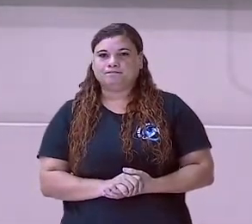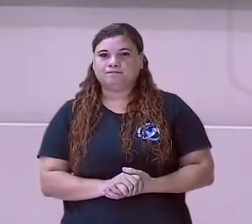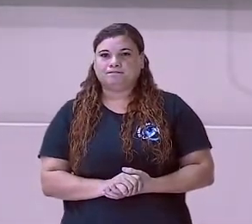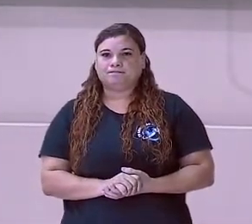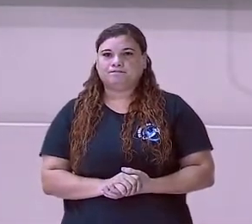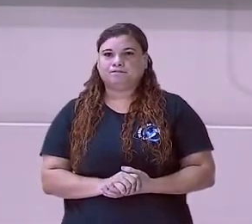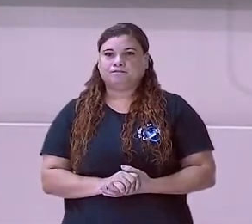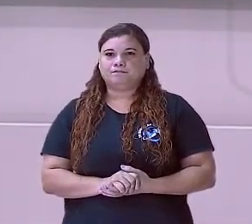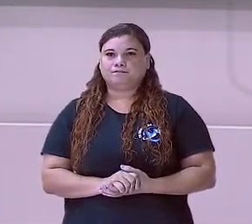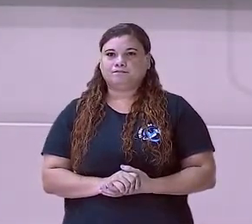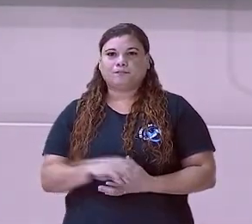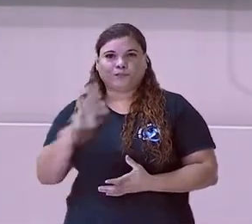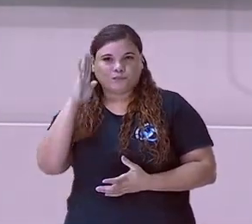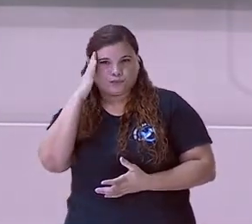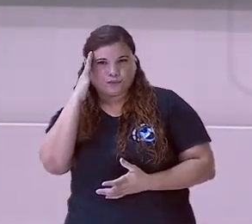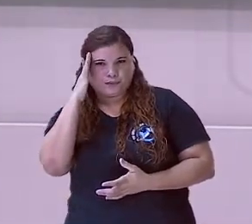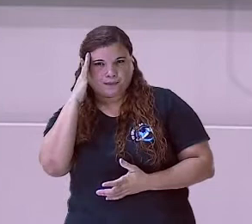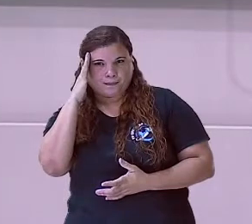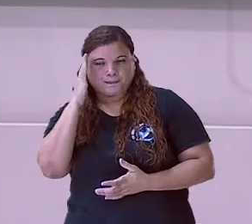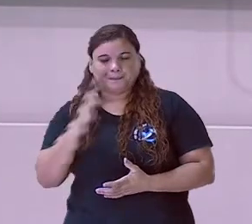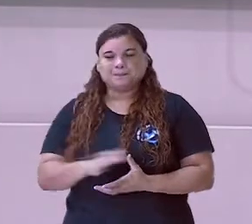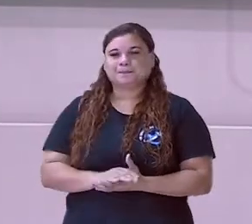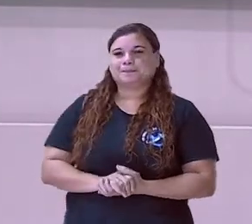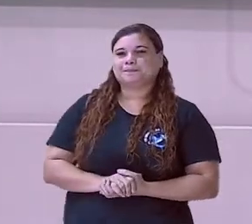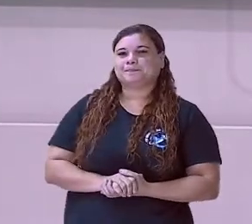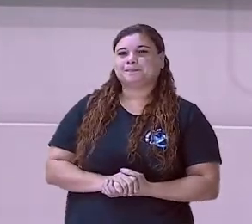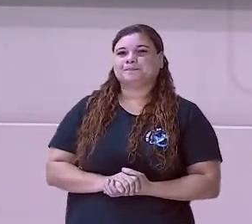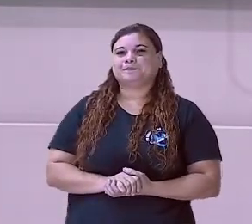Tranquilo? O Brasil fazia parte aqui.